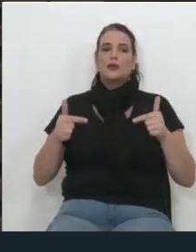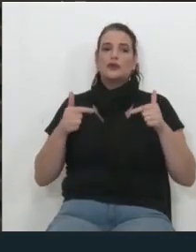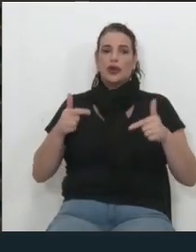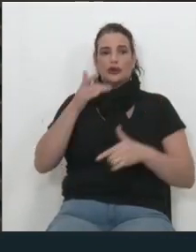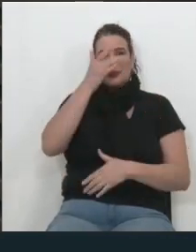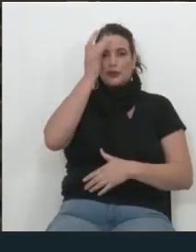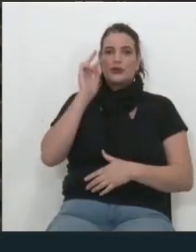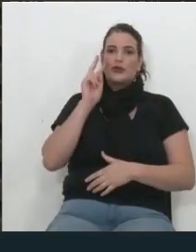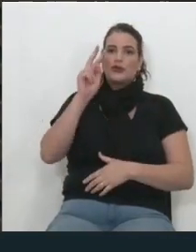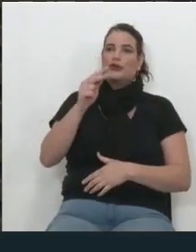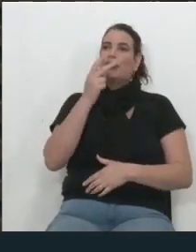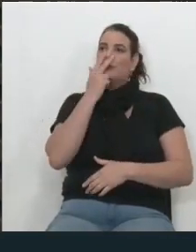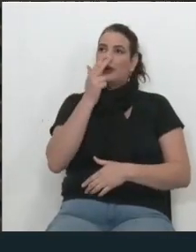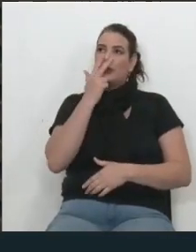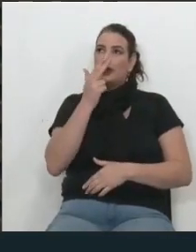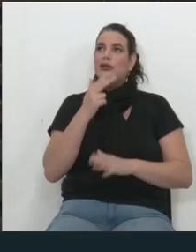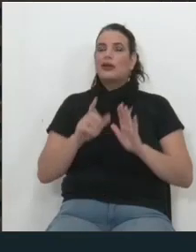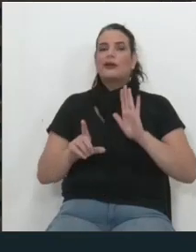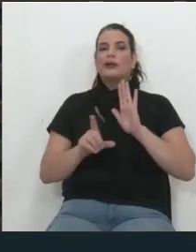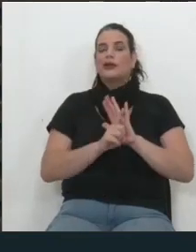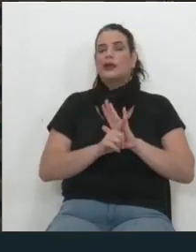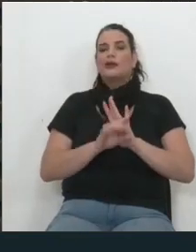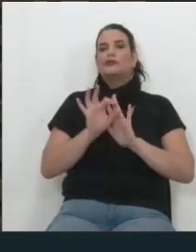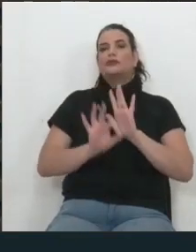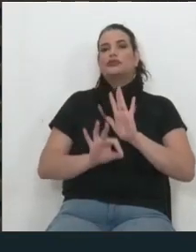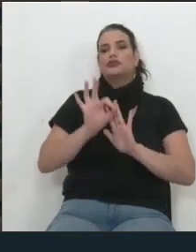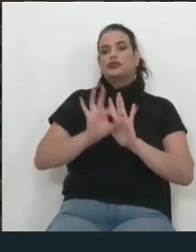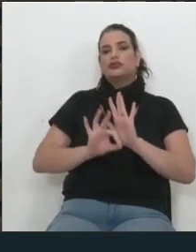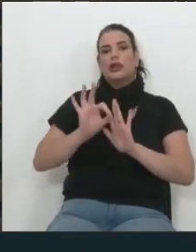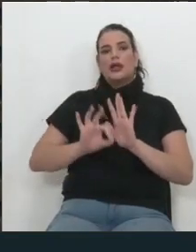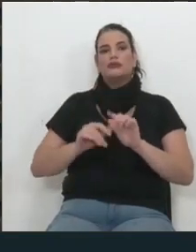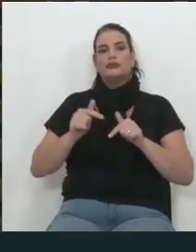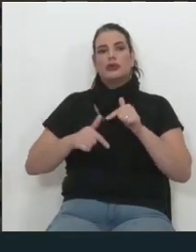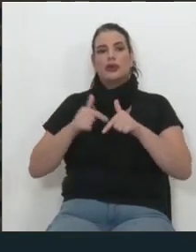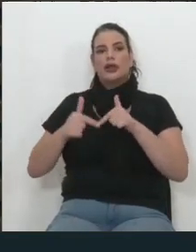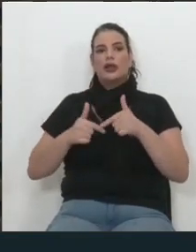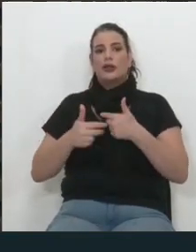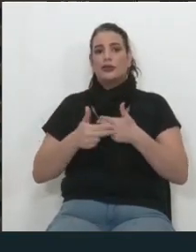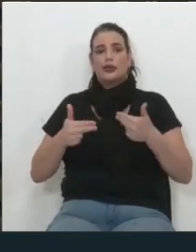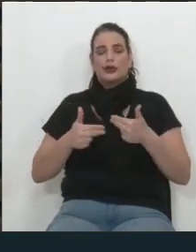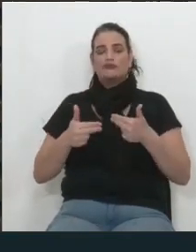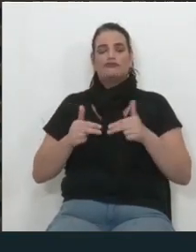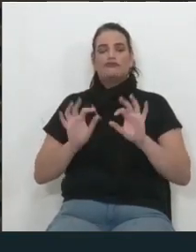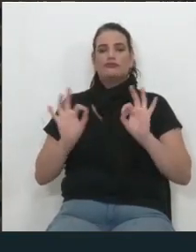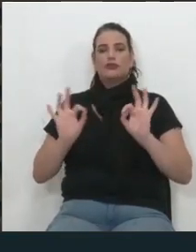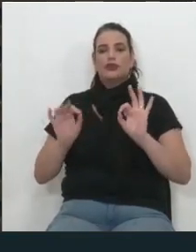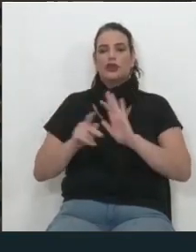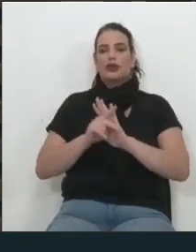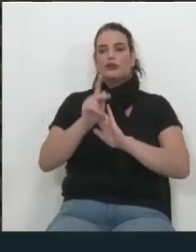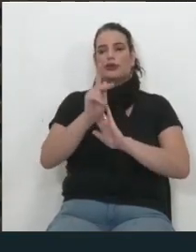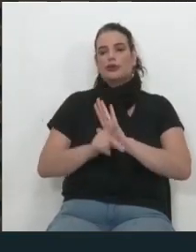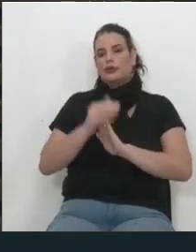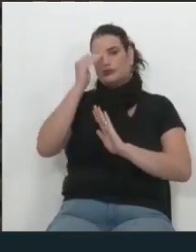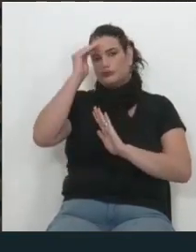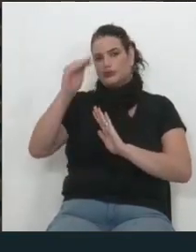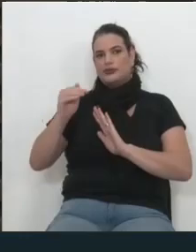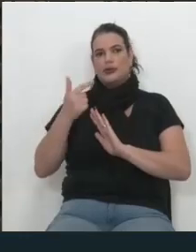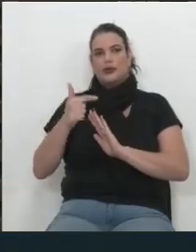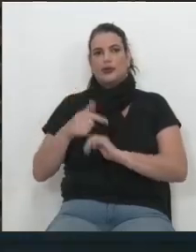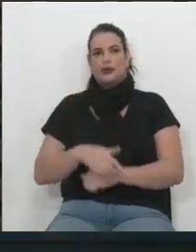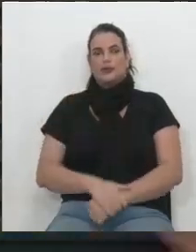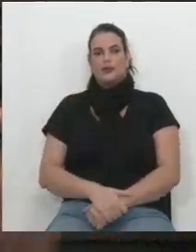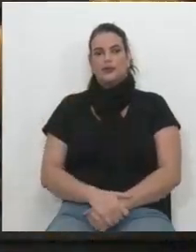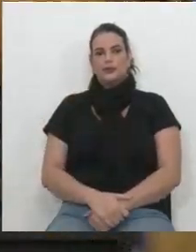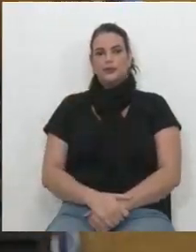casa. Parece que esse legislativo não está a trabalhar dos problemas que são apresentados pela presidência desta casa, presidente. Pela ordem,